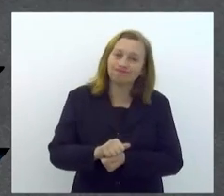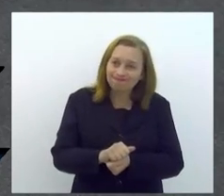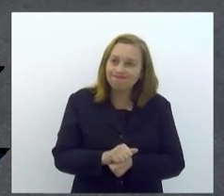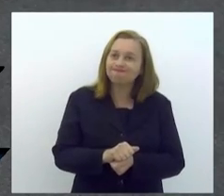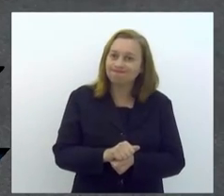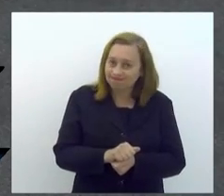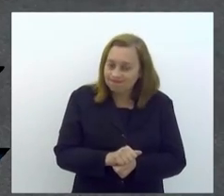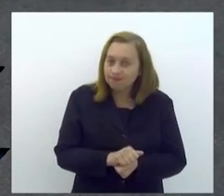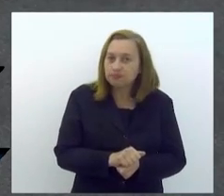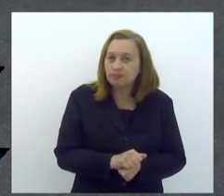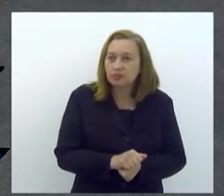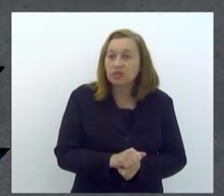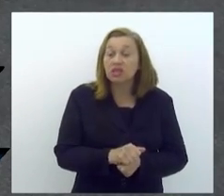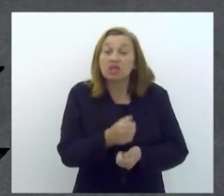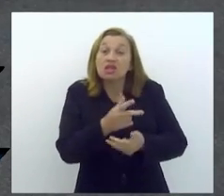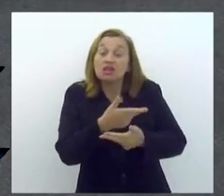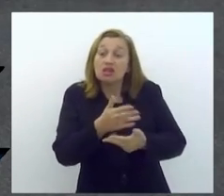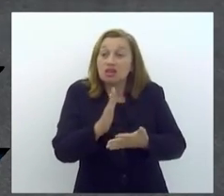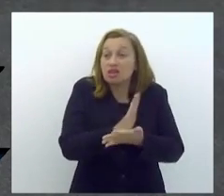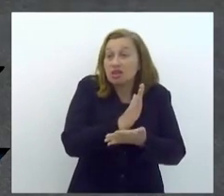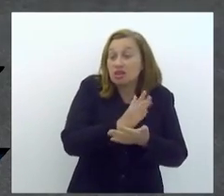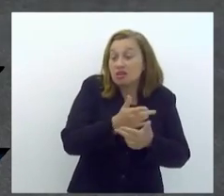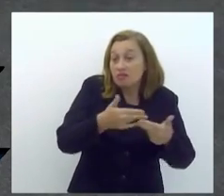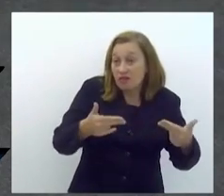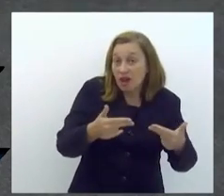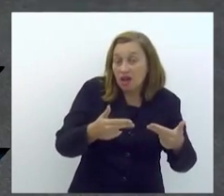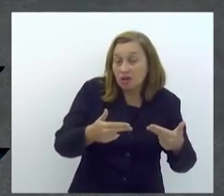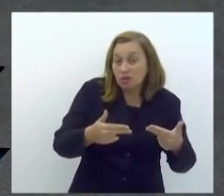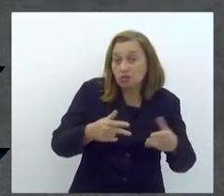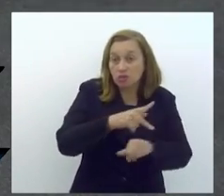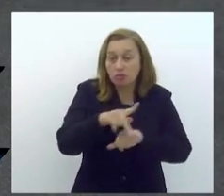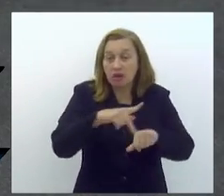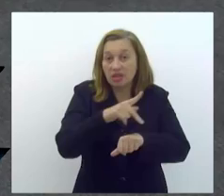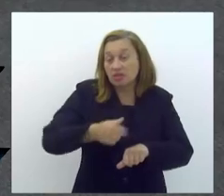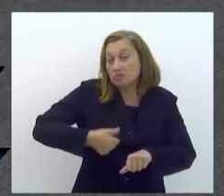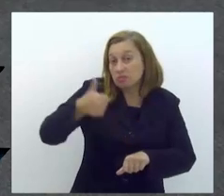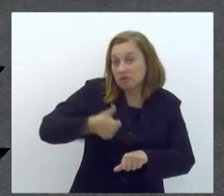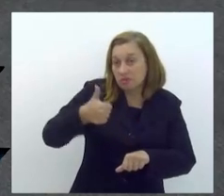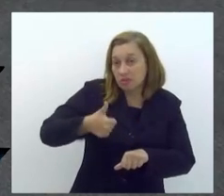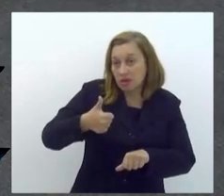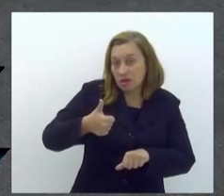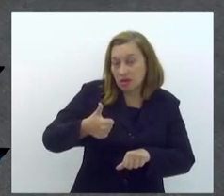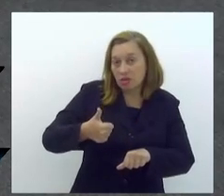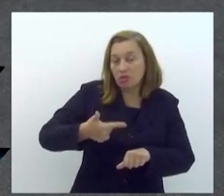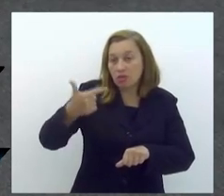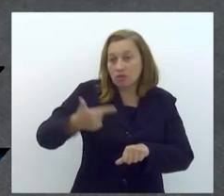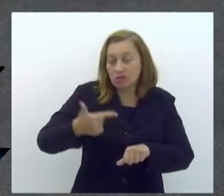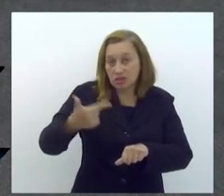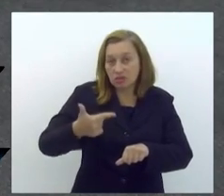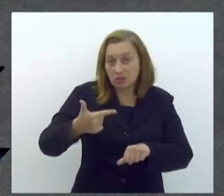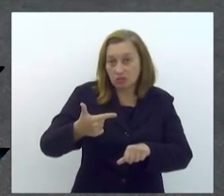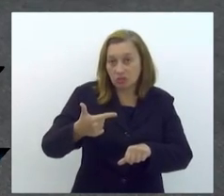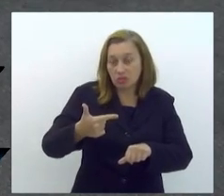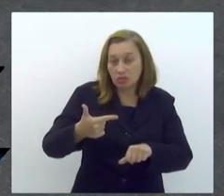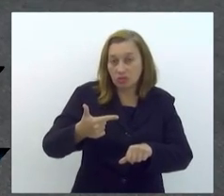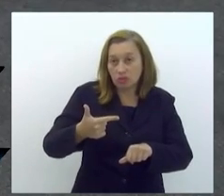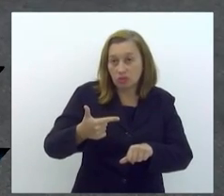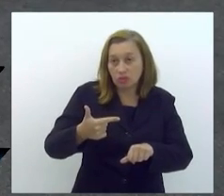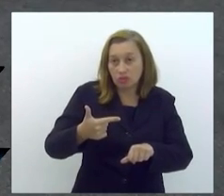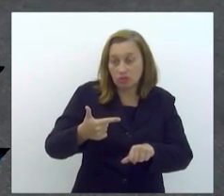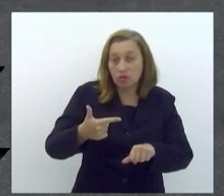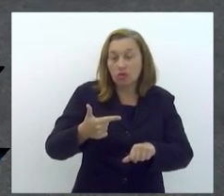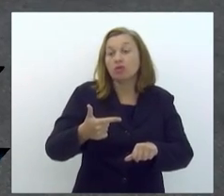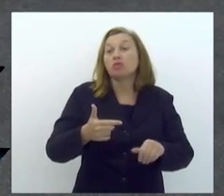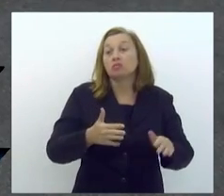na maioria dos países a primeira ou a causa de morte prematura antes dos 70 anos